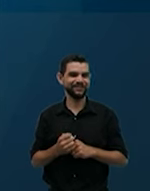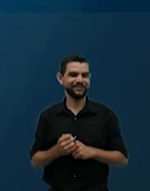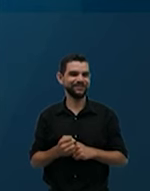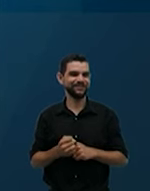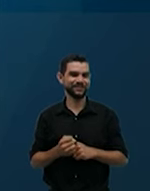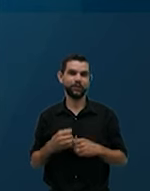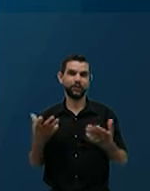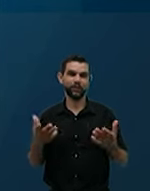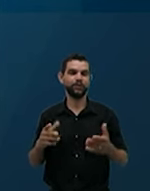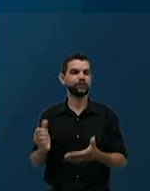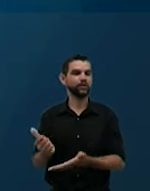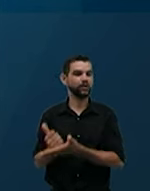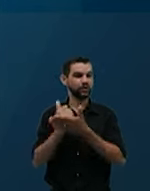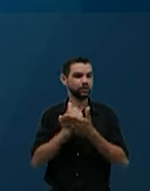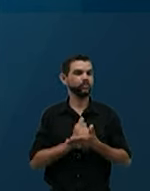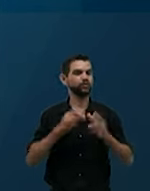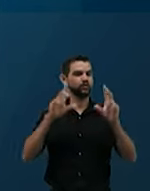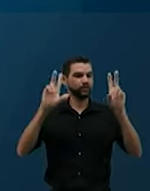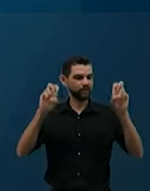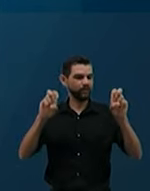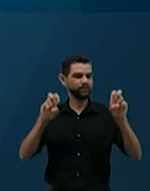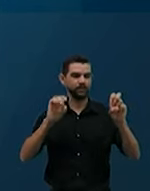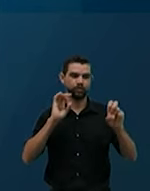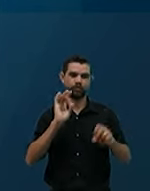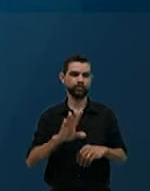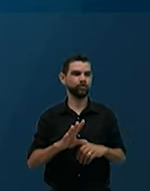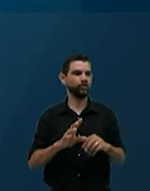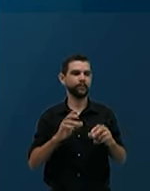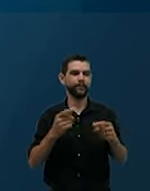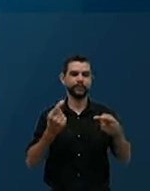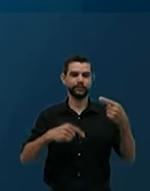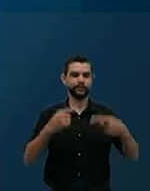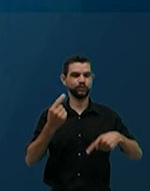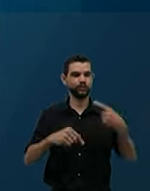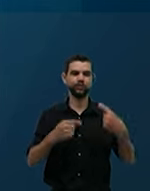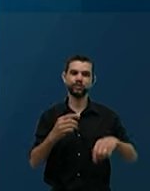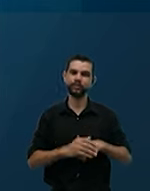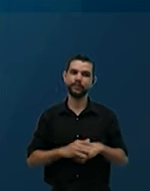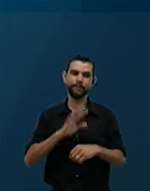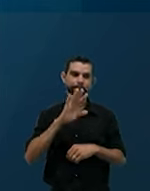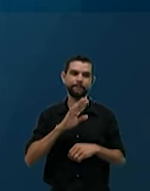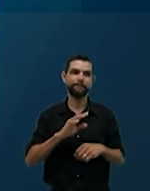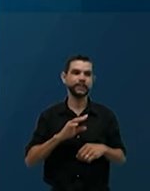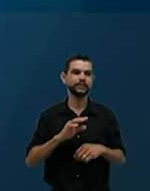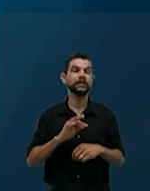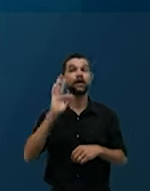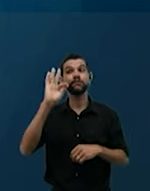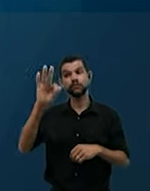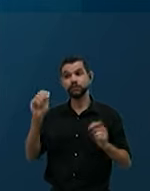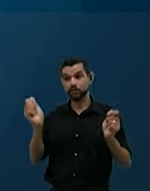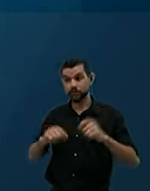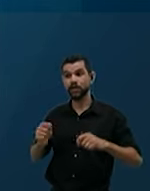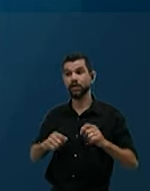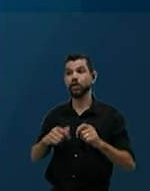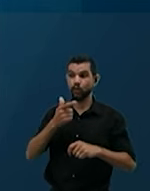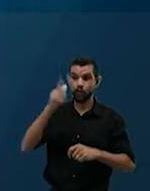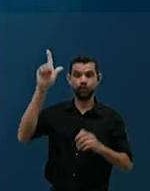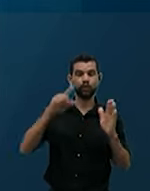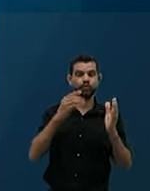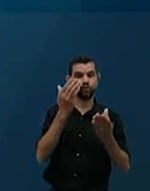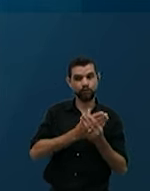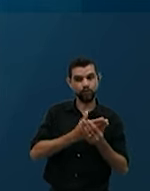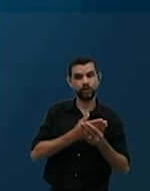eu acredito que quando nós tivermos um recurso ordinário de um IRDR tirado em mandado de segurança, nós vamos ter oportunidade Mas só para dizer que, a meu sentir, o Estado